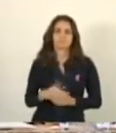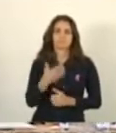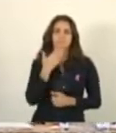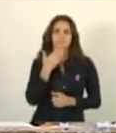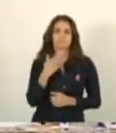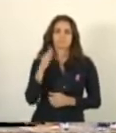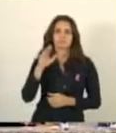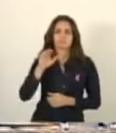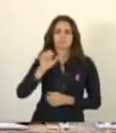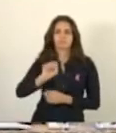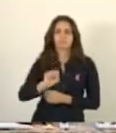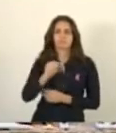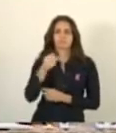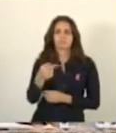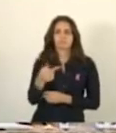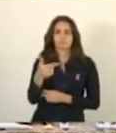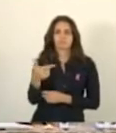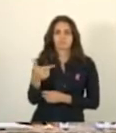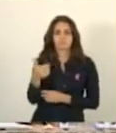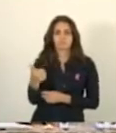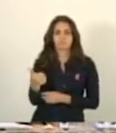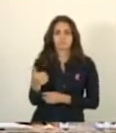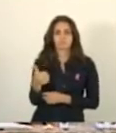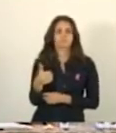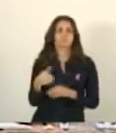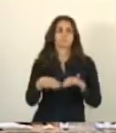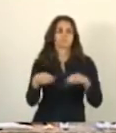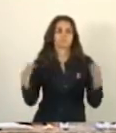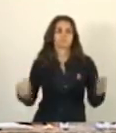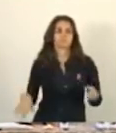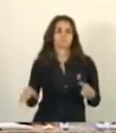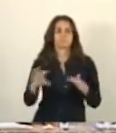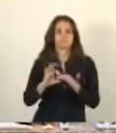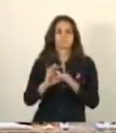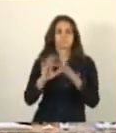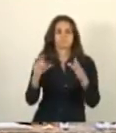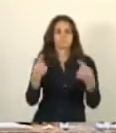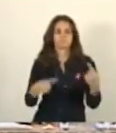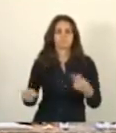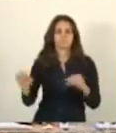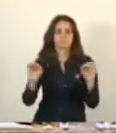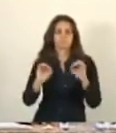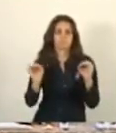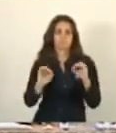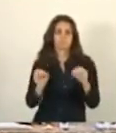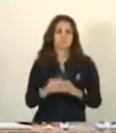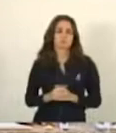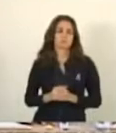Requerimento 87-2021 da mesa diretora. Em discussão, não havendo quem queira discutir, em